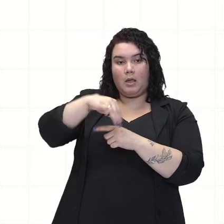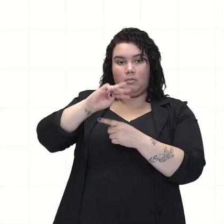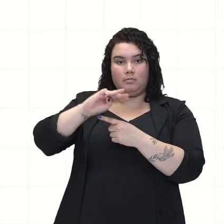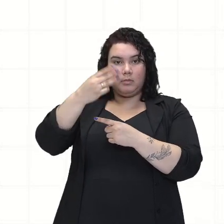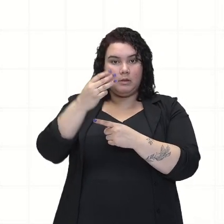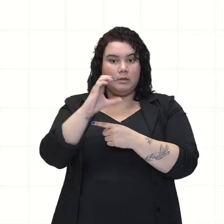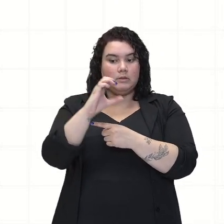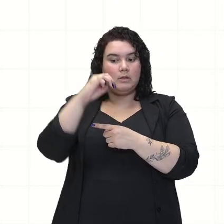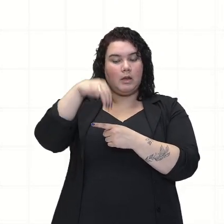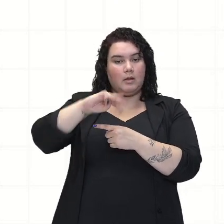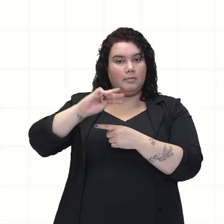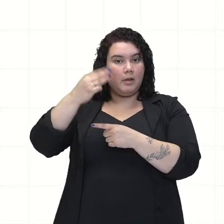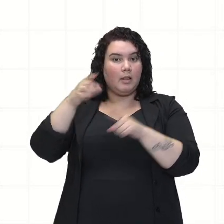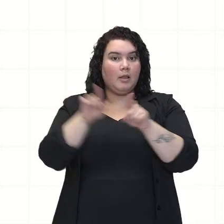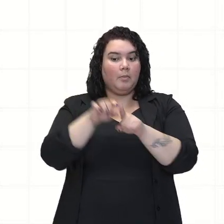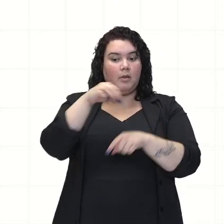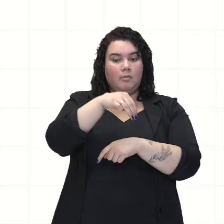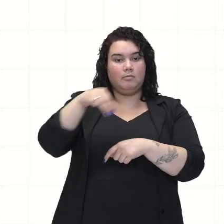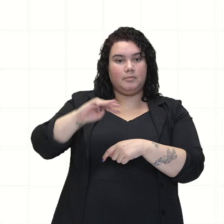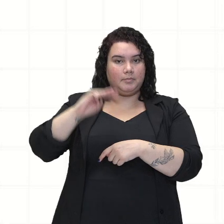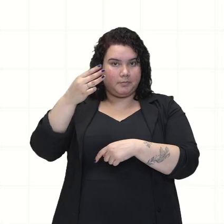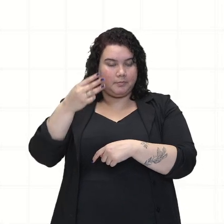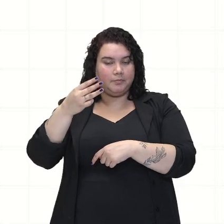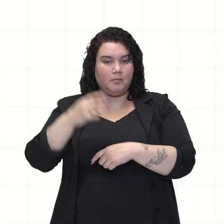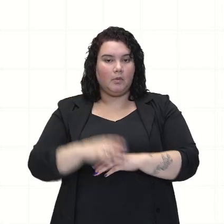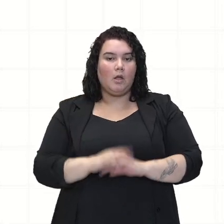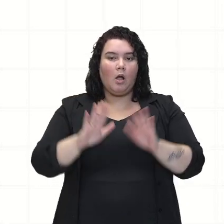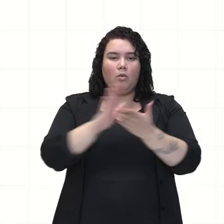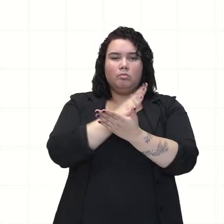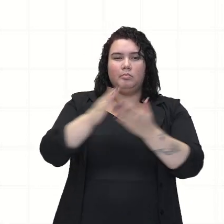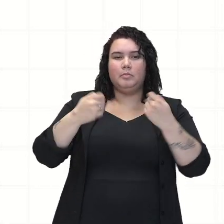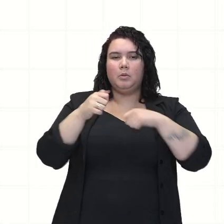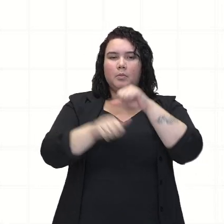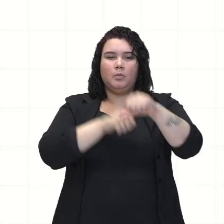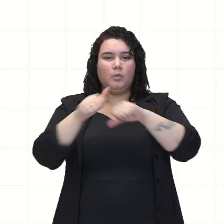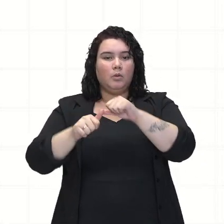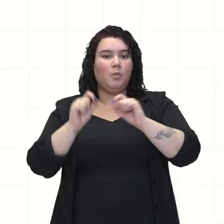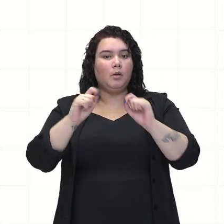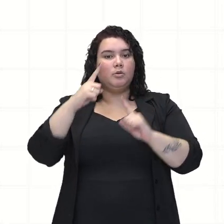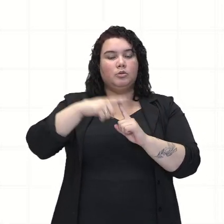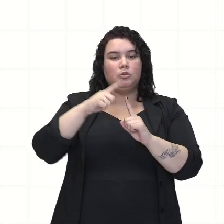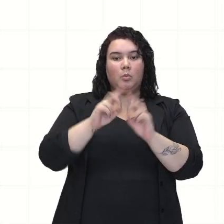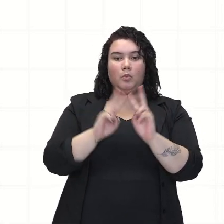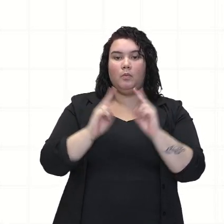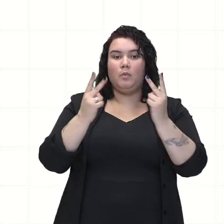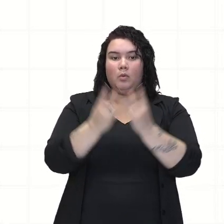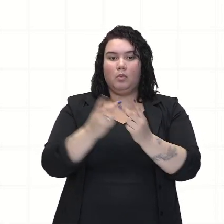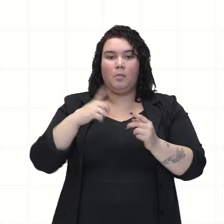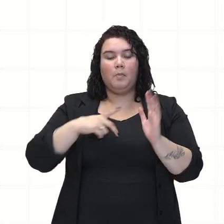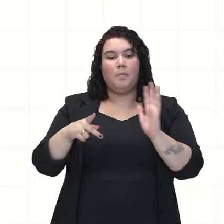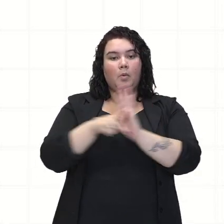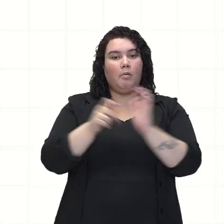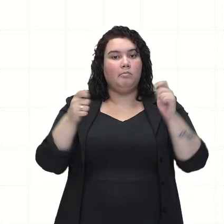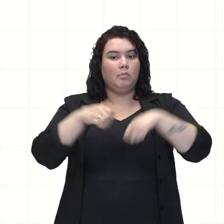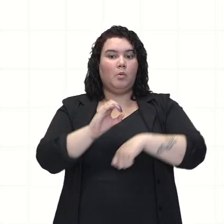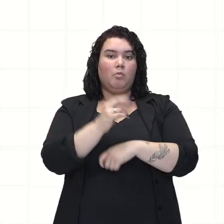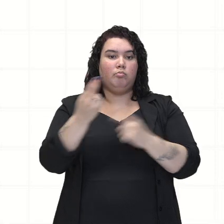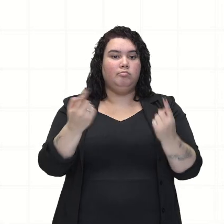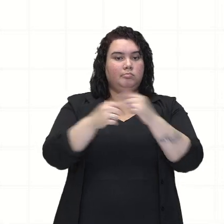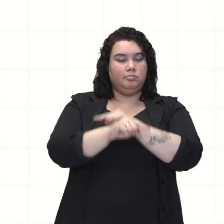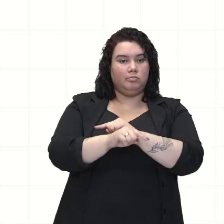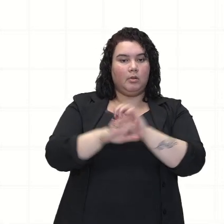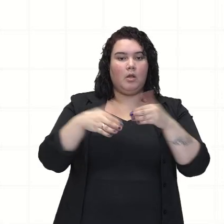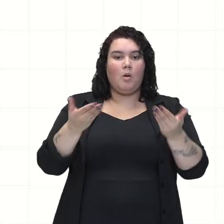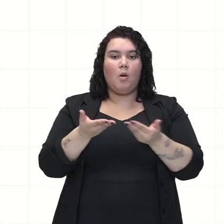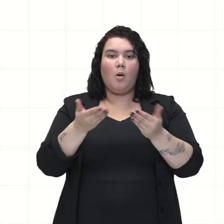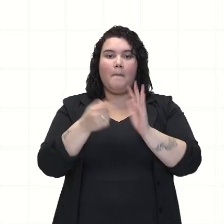cúbicos. Em algumas situações é necessário transformar a unidade de medida de volume para uma unidade de medida de capacidade ou vice-versa, né? Então nós vamos